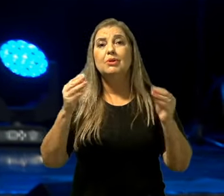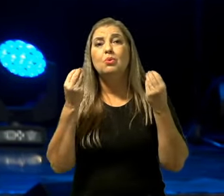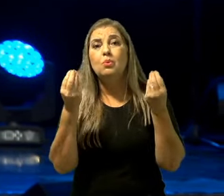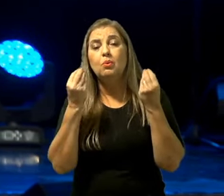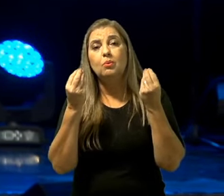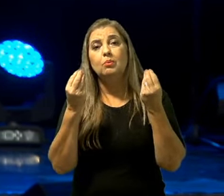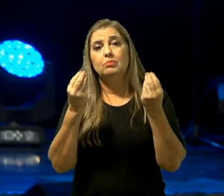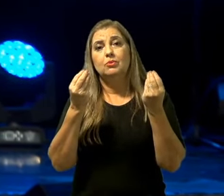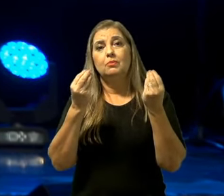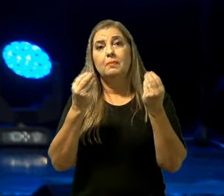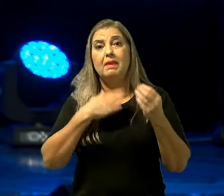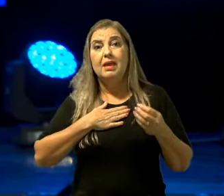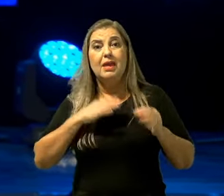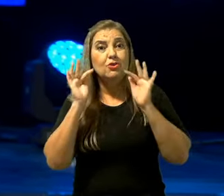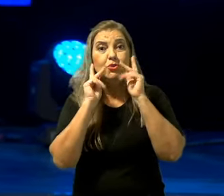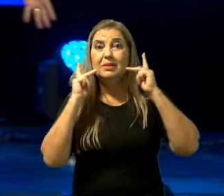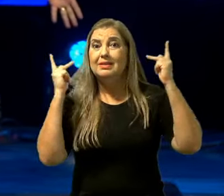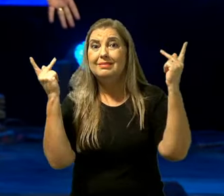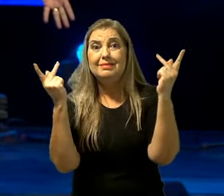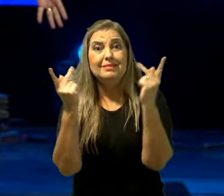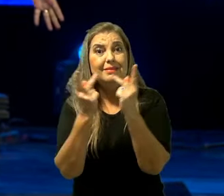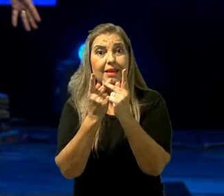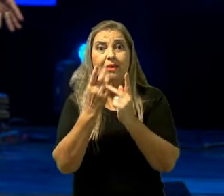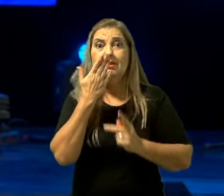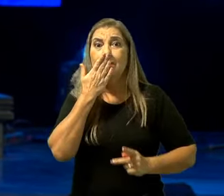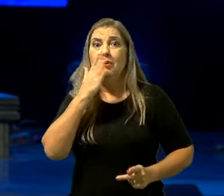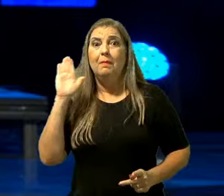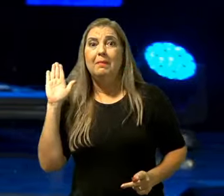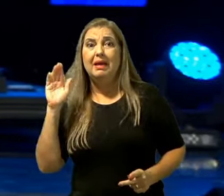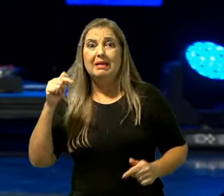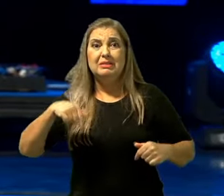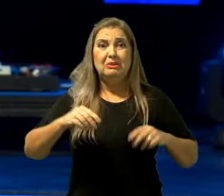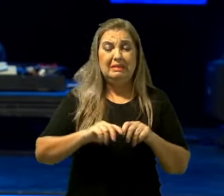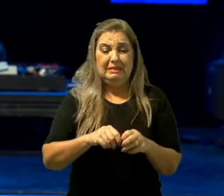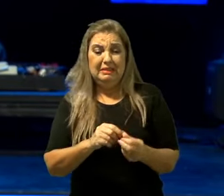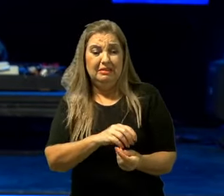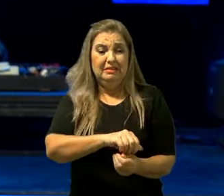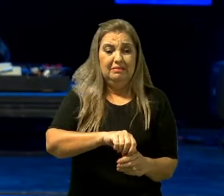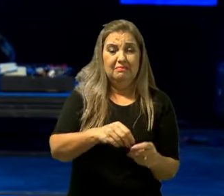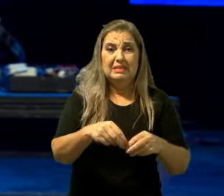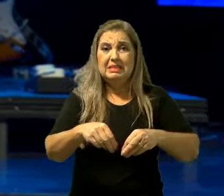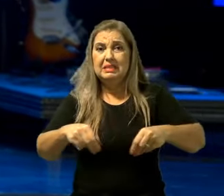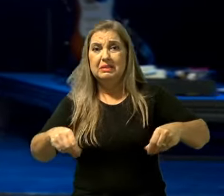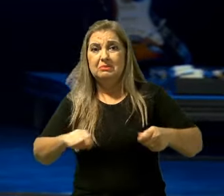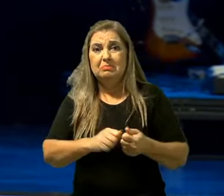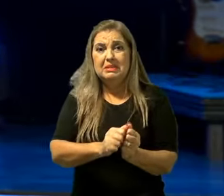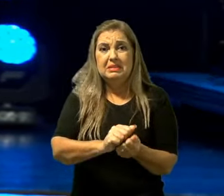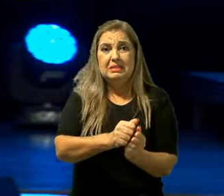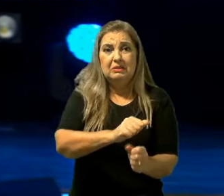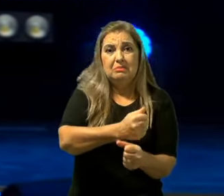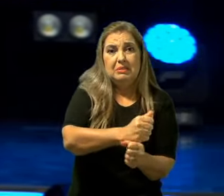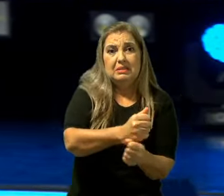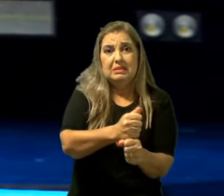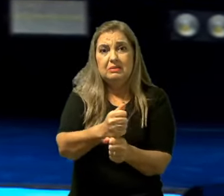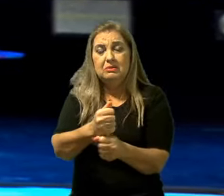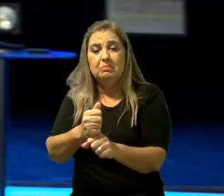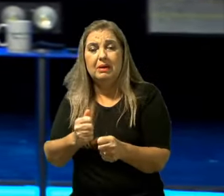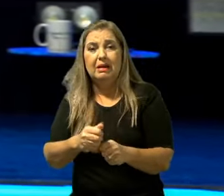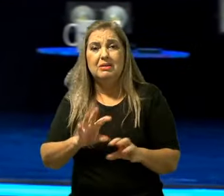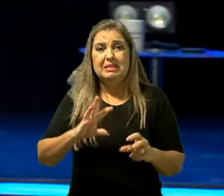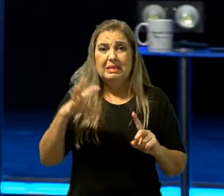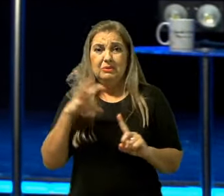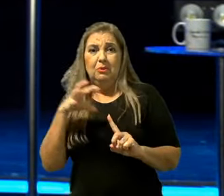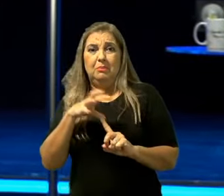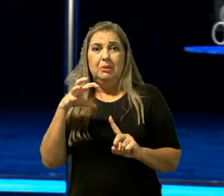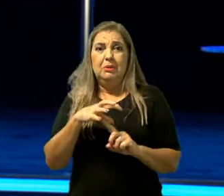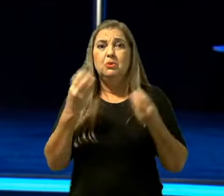pode? Eu sou herdeiro da promessa e estou aqui pisando barro. Como é que pode? Eu sou herdeiro da promessa e estou aqui sendo oprimido. Como é